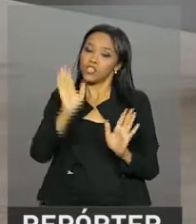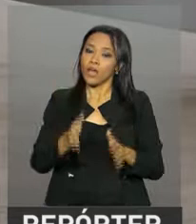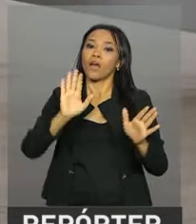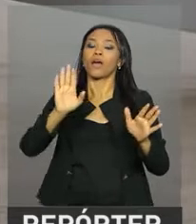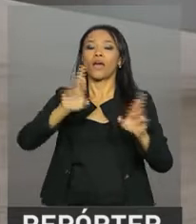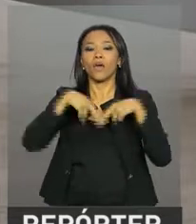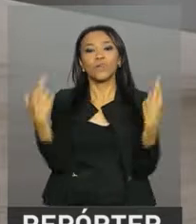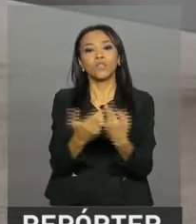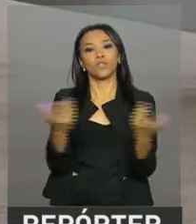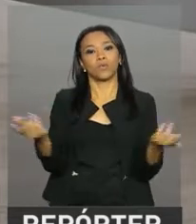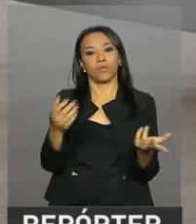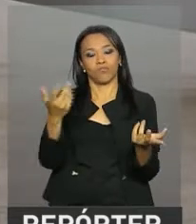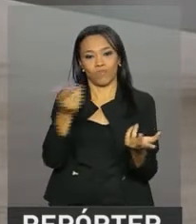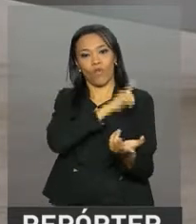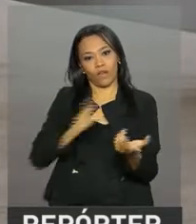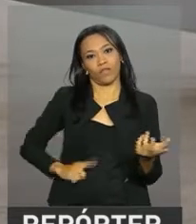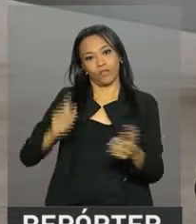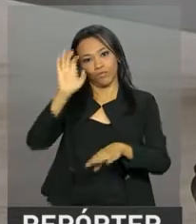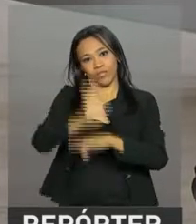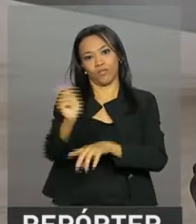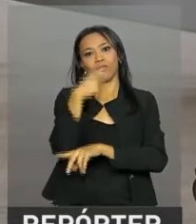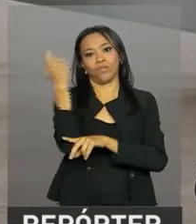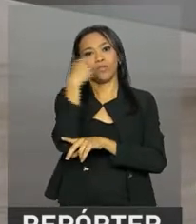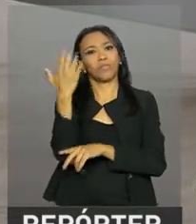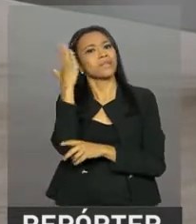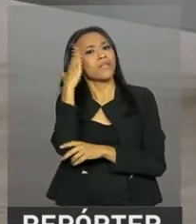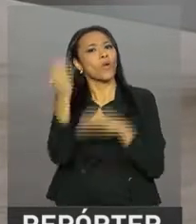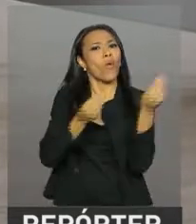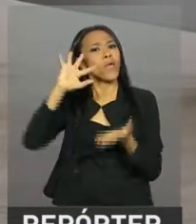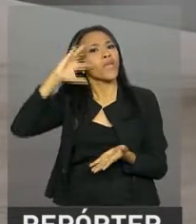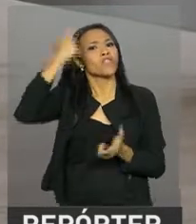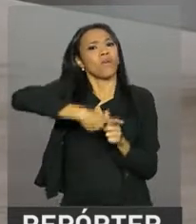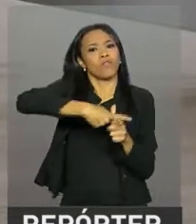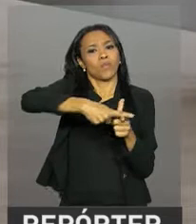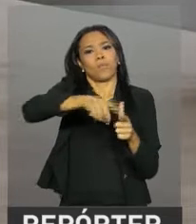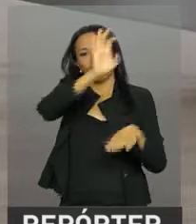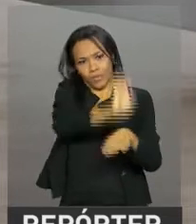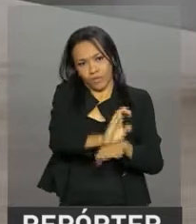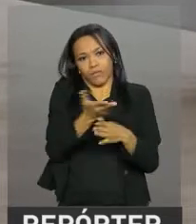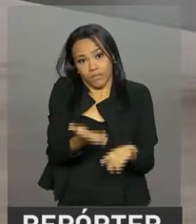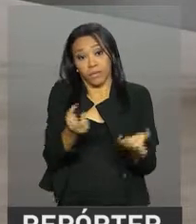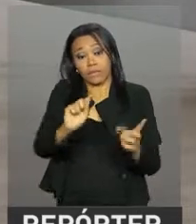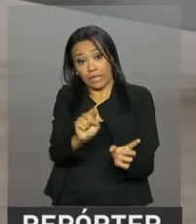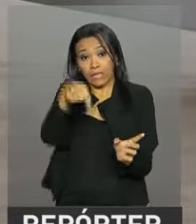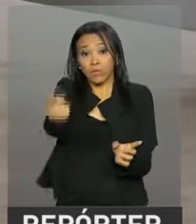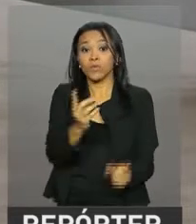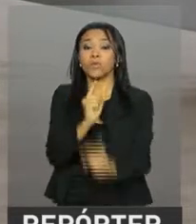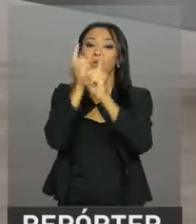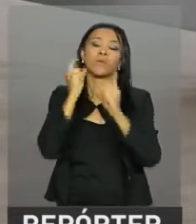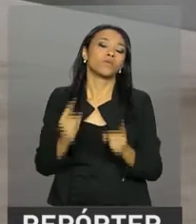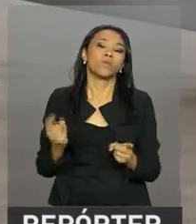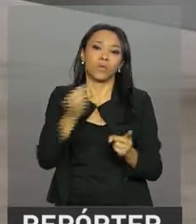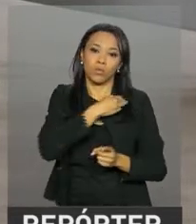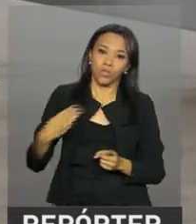ivo sartori para definir um plano para o estado após o encontro o ministro disse que o plano de recuperação